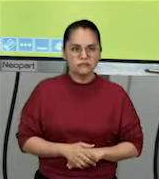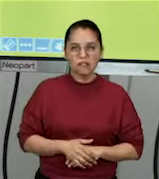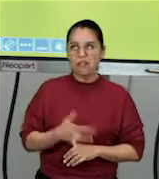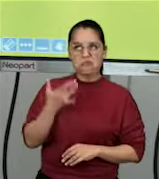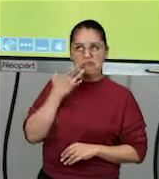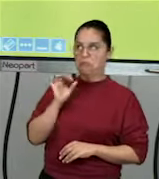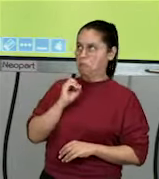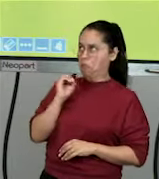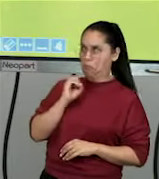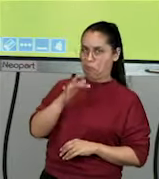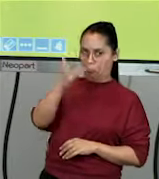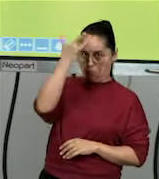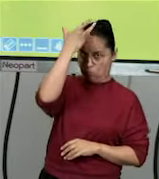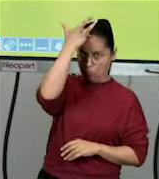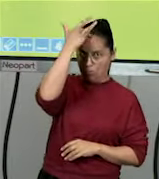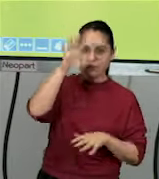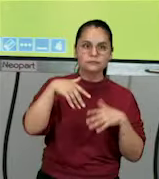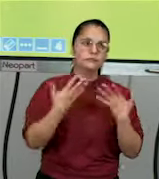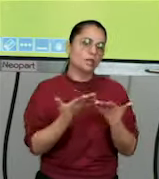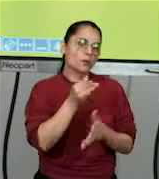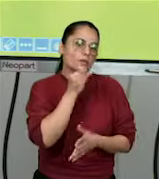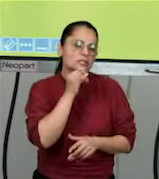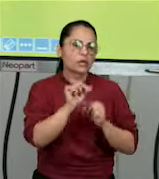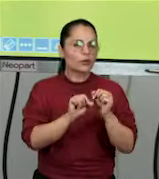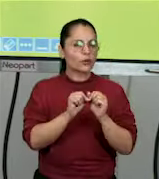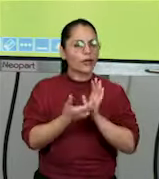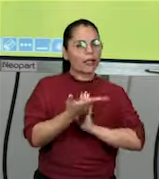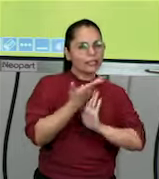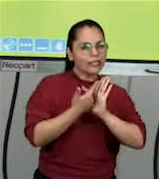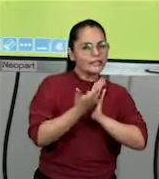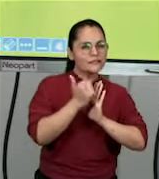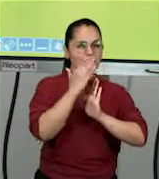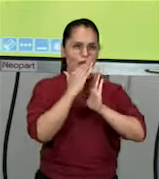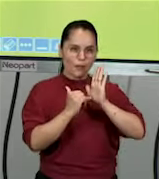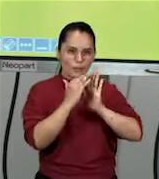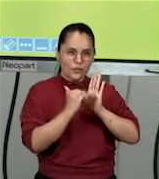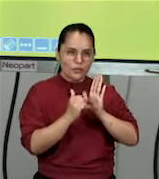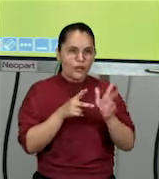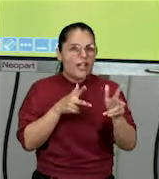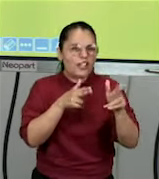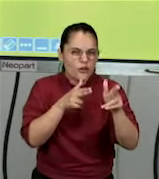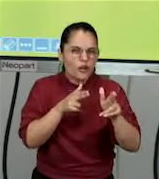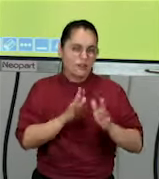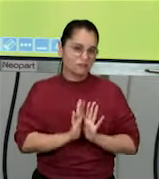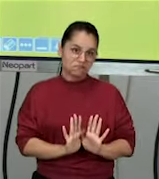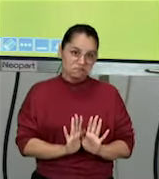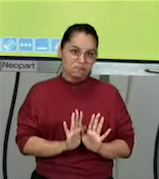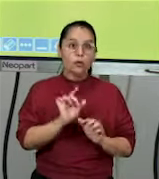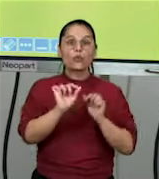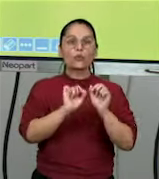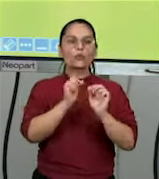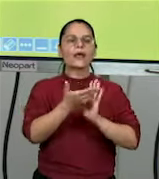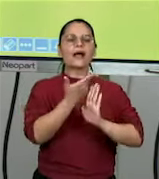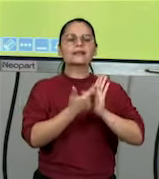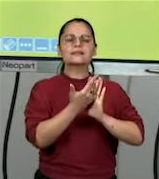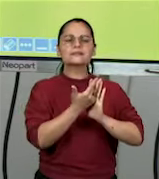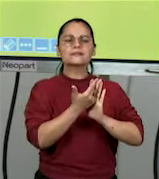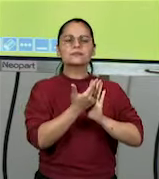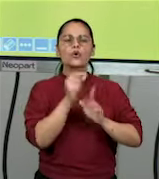nem ideia. Então, será, por exemplo, que o desenho e a pintura é a mesma coisa? O que é desenho? E o que